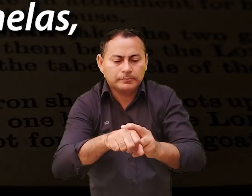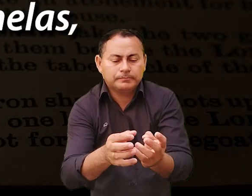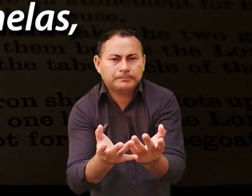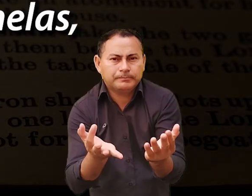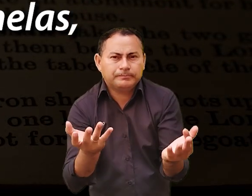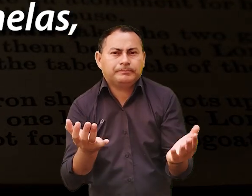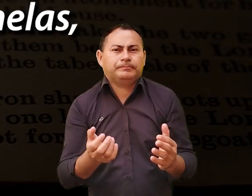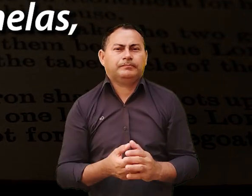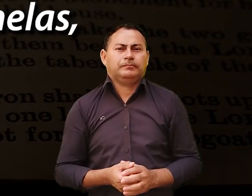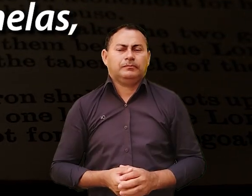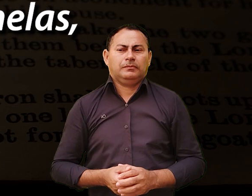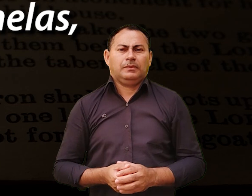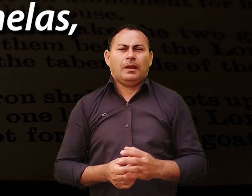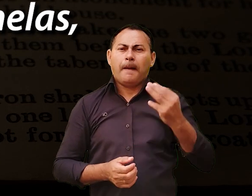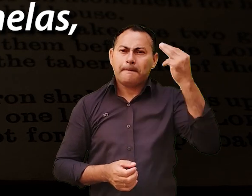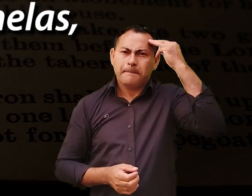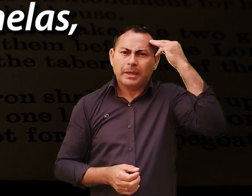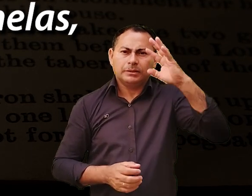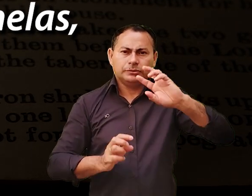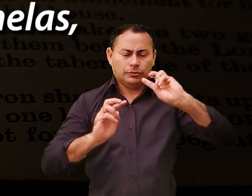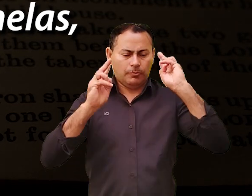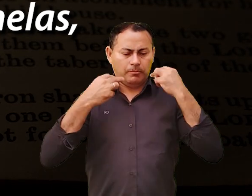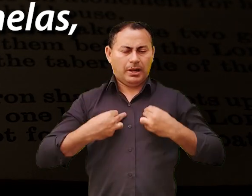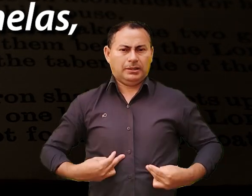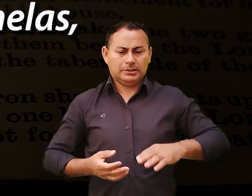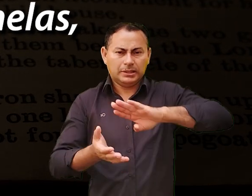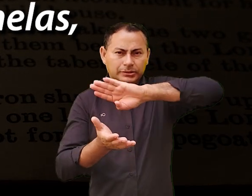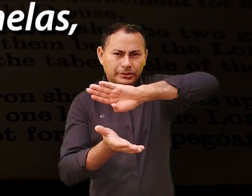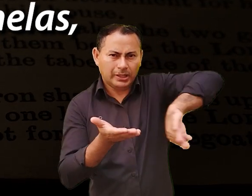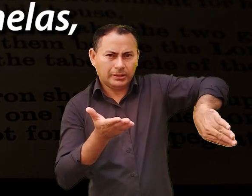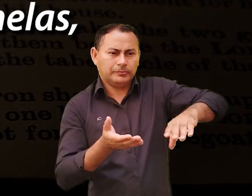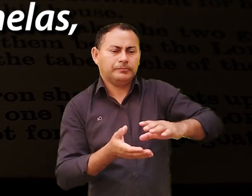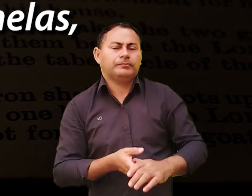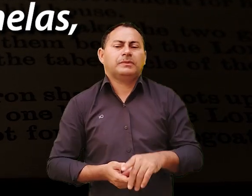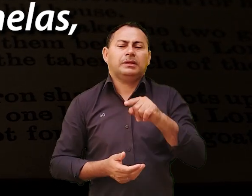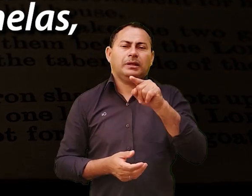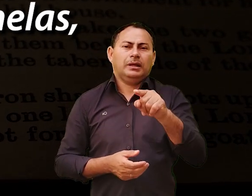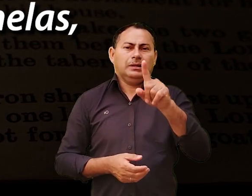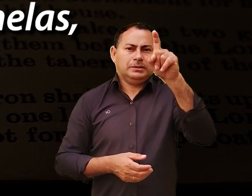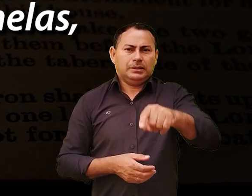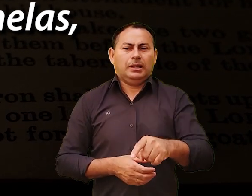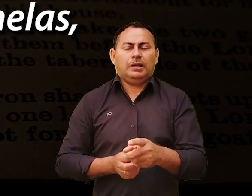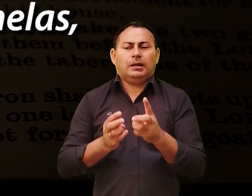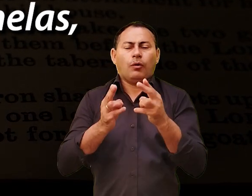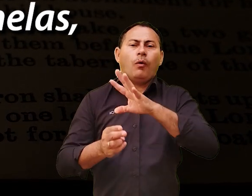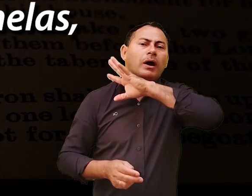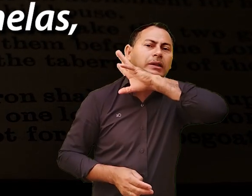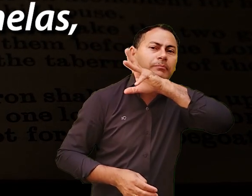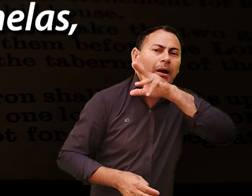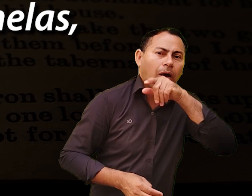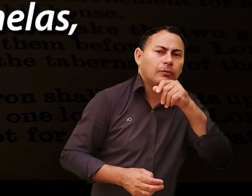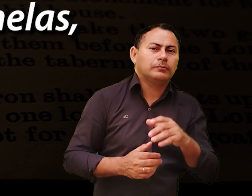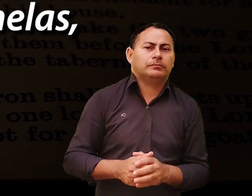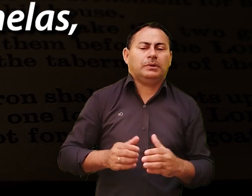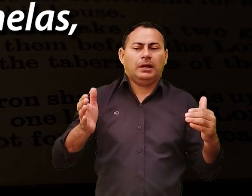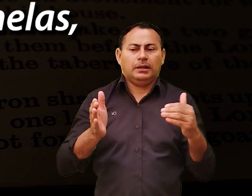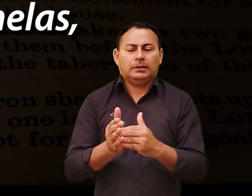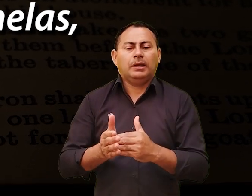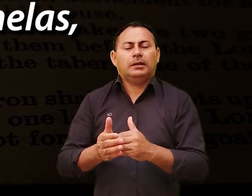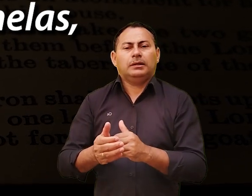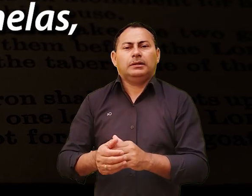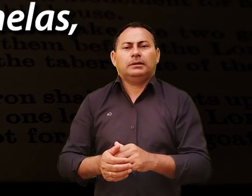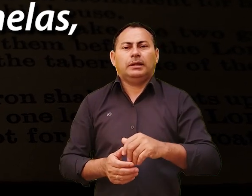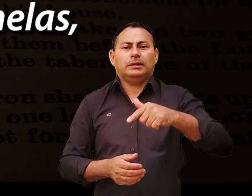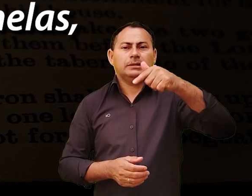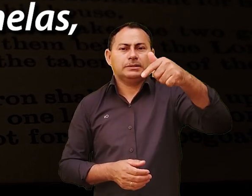da terra. A mente humana lhe será tirada, e ele será como um animal, até que se